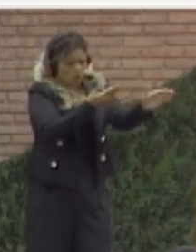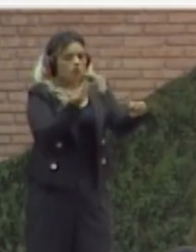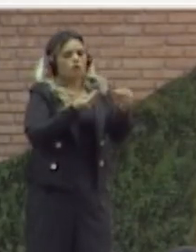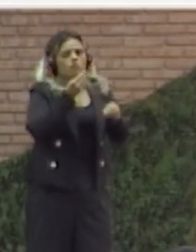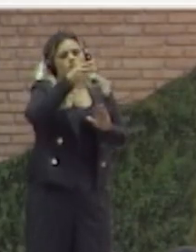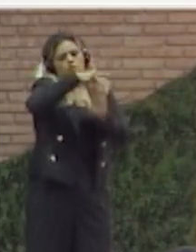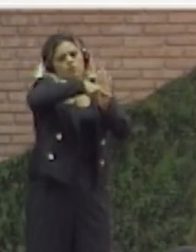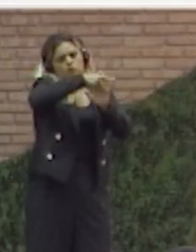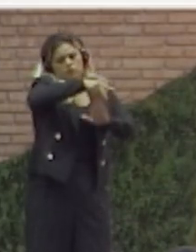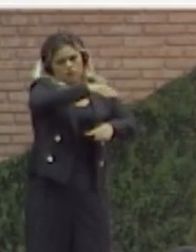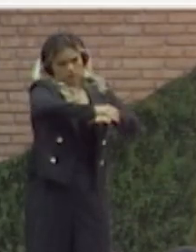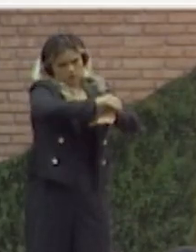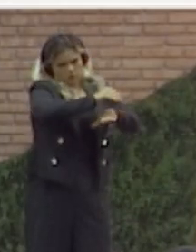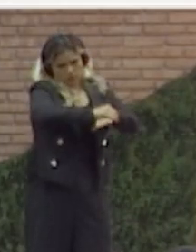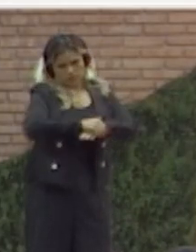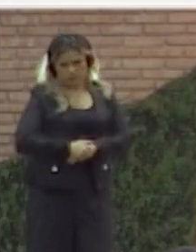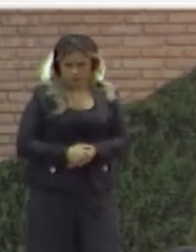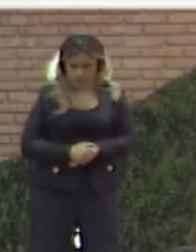nossos projetos.